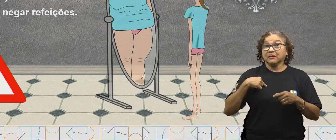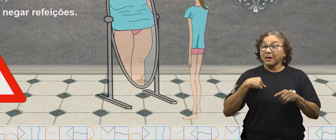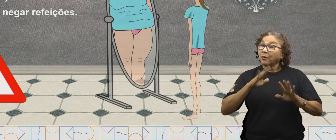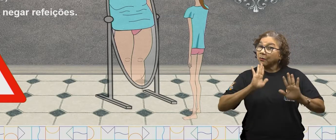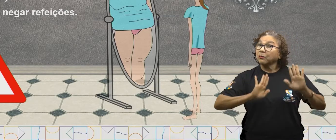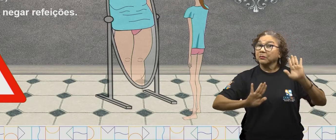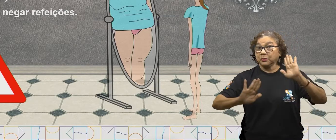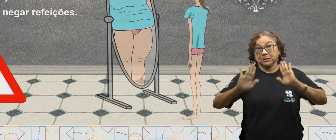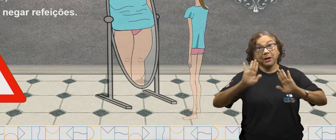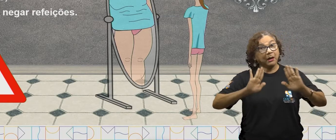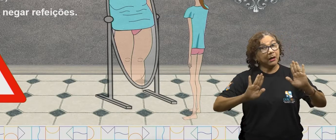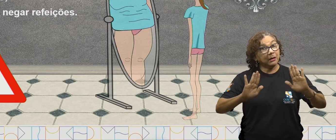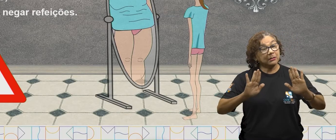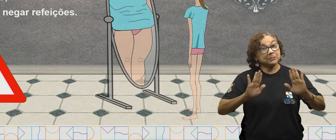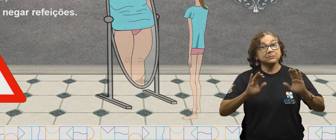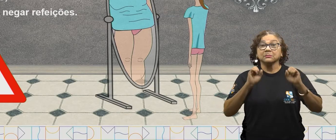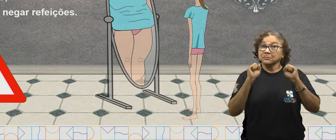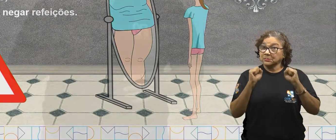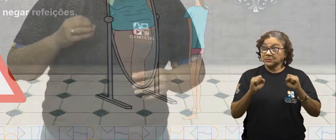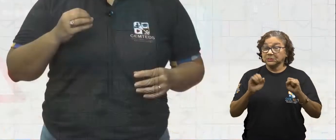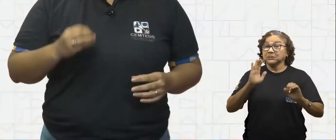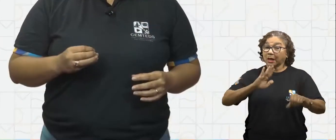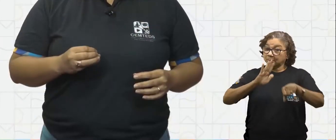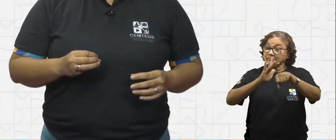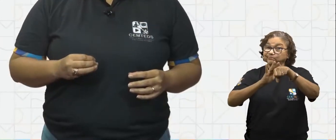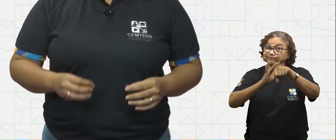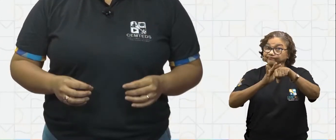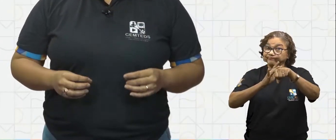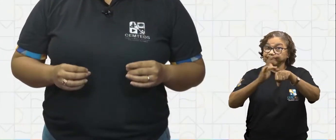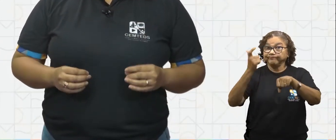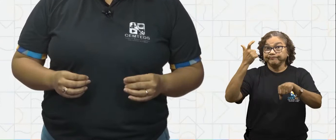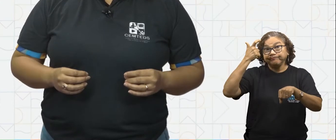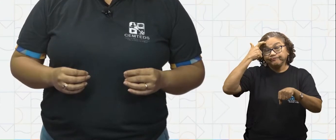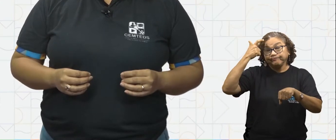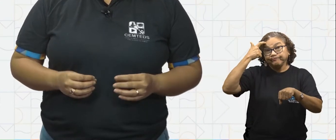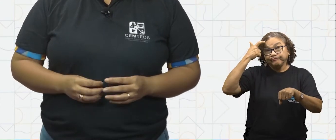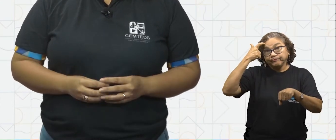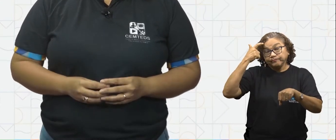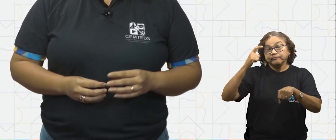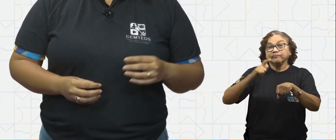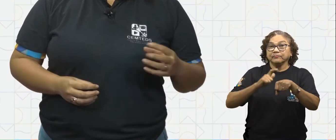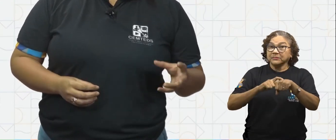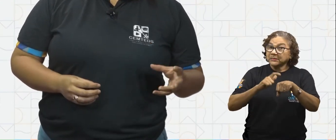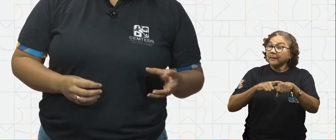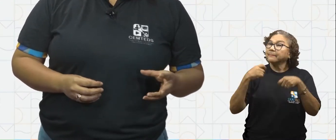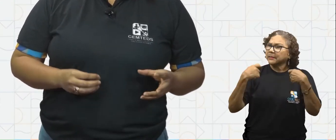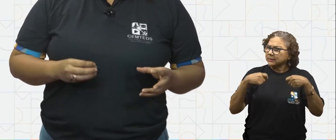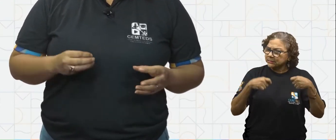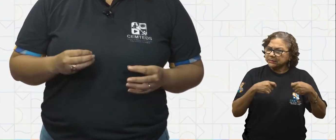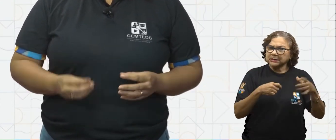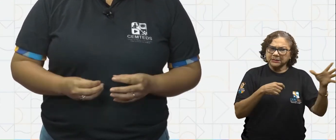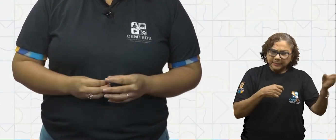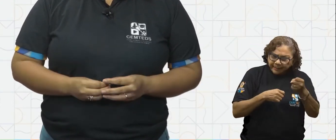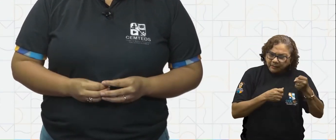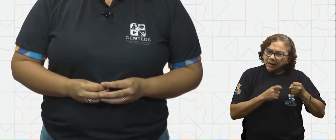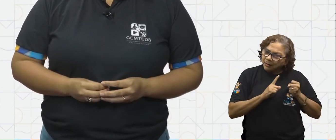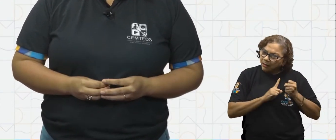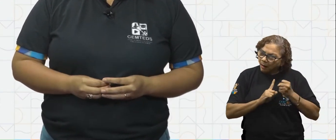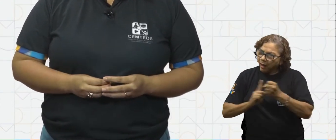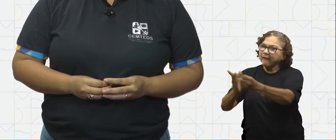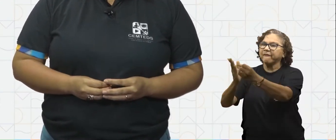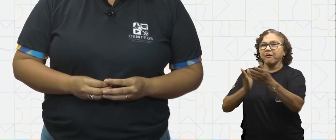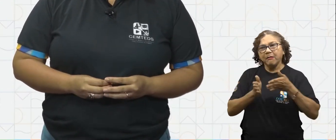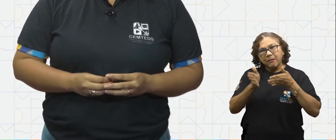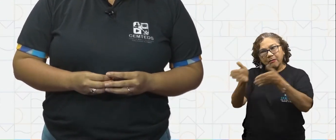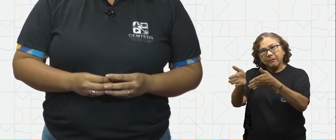de alerta para a suspeita de anorexia. Nesse caso, é necessário levar a pessoa a um médico e um psicólogo